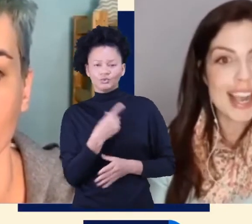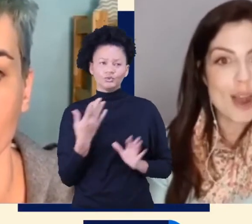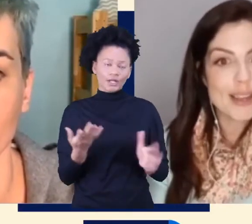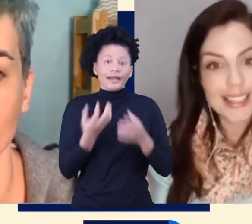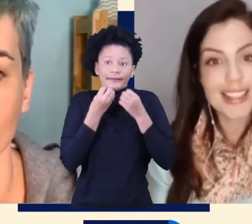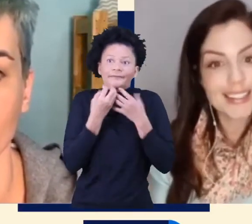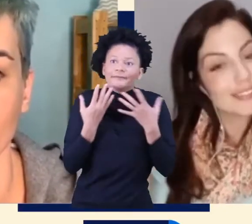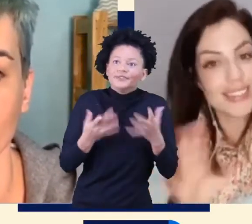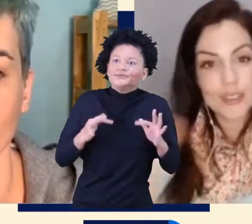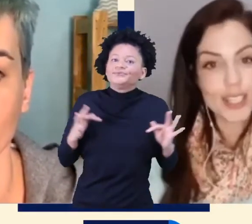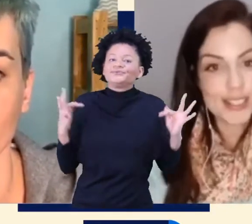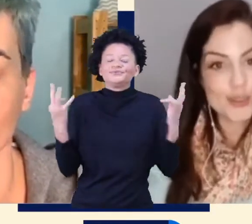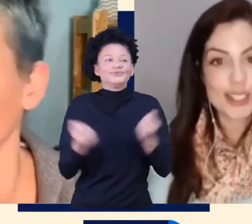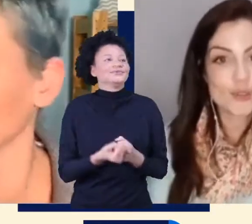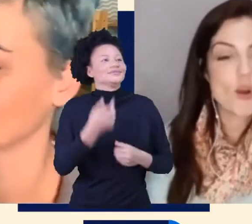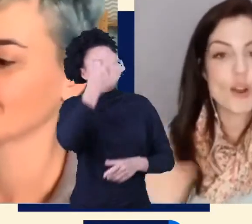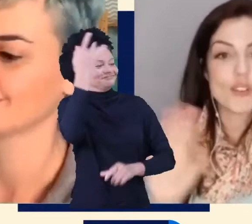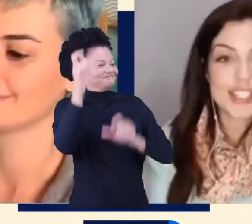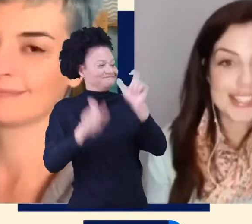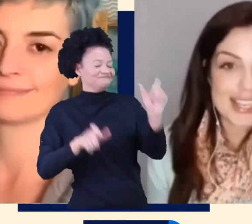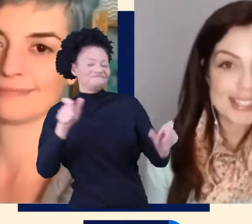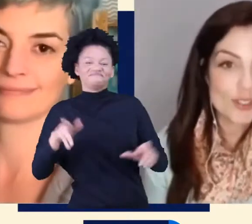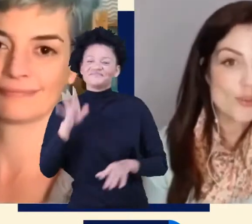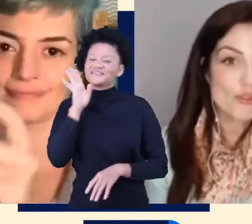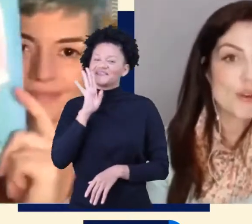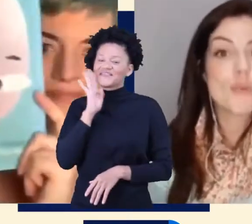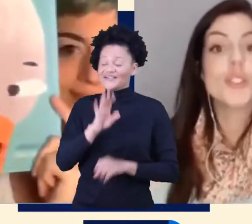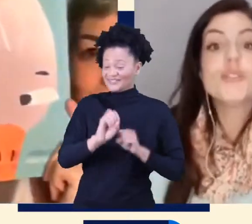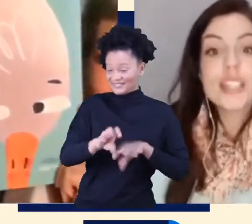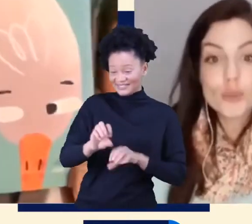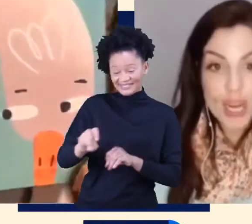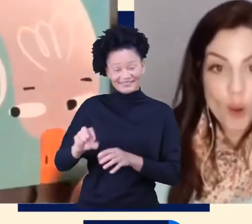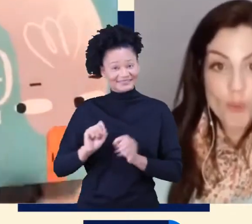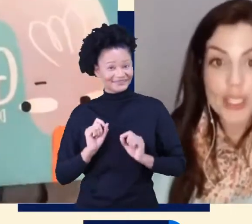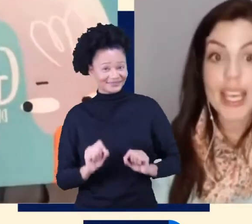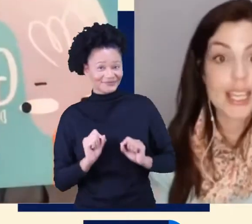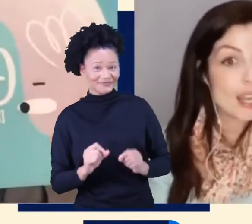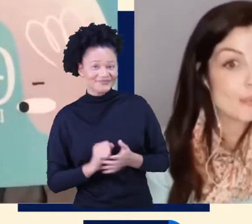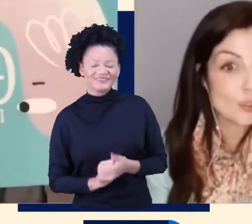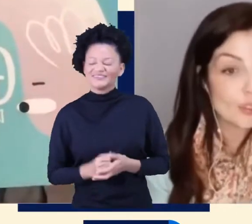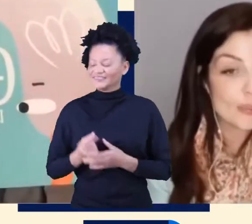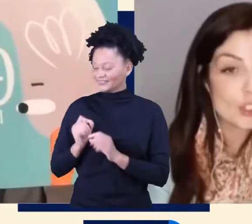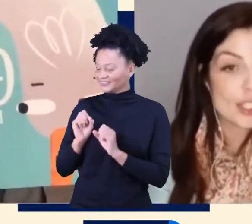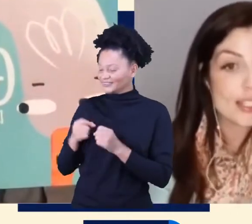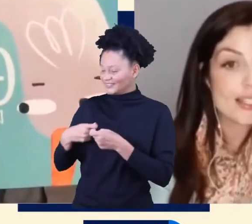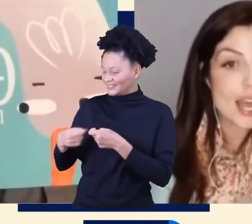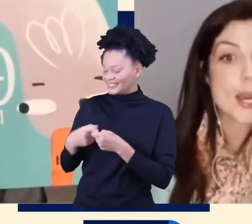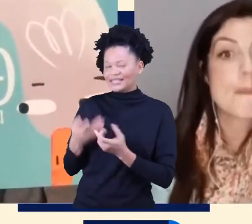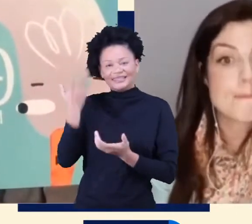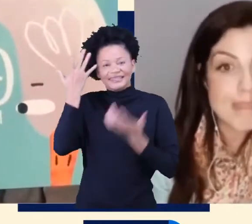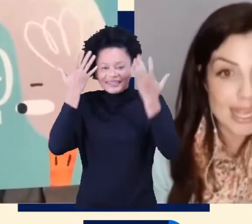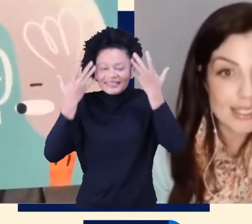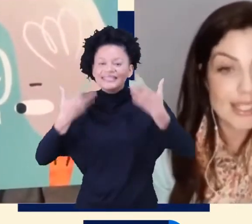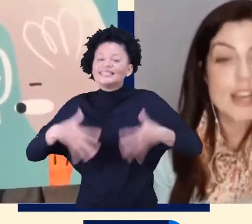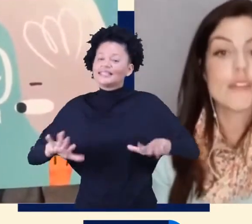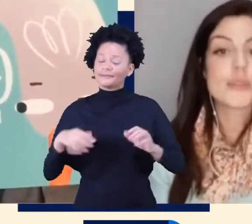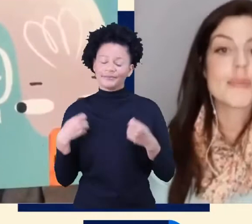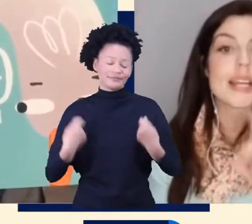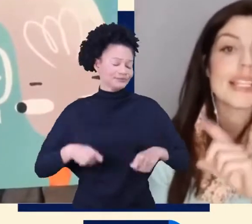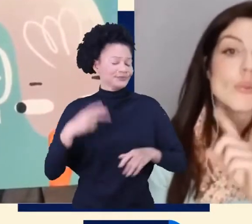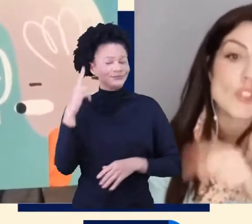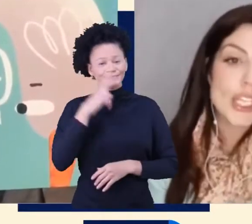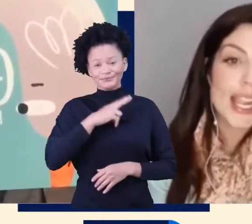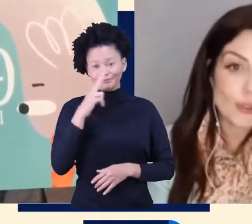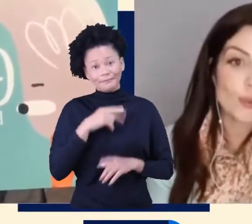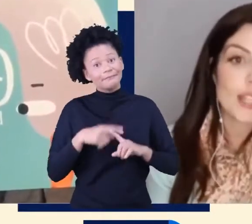fosse legal e que educação sexual acontecesse de uma forma muito natural, porque ela é absolutamente necessária. Mas vamos